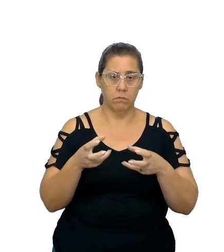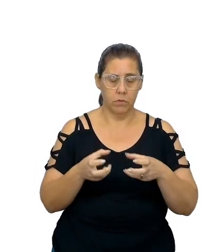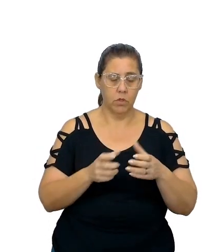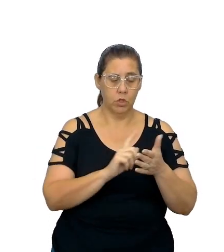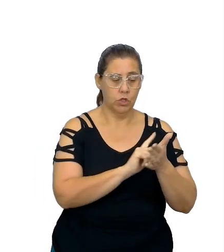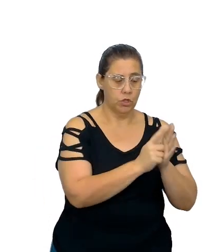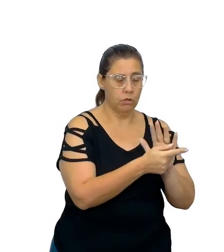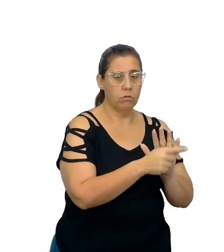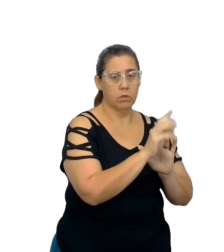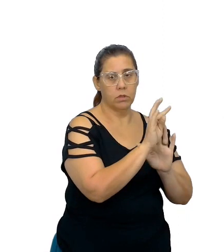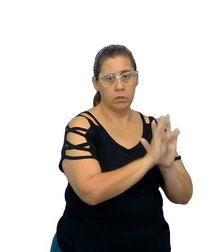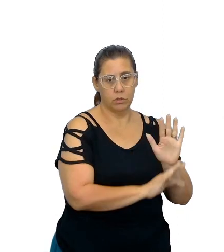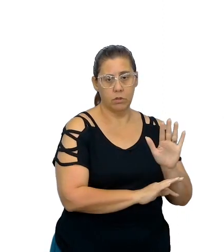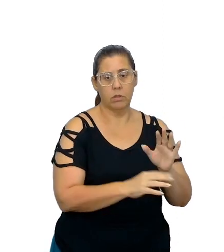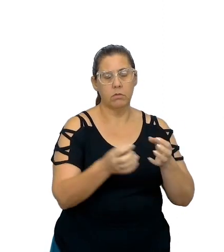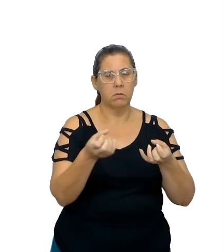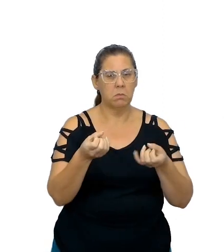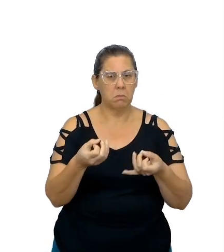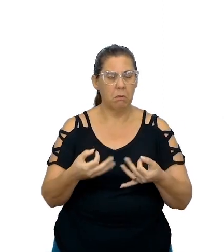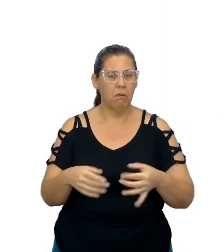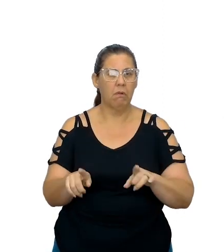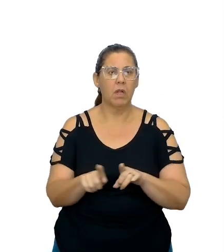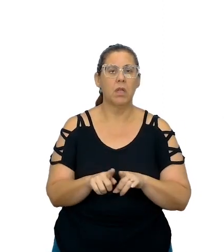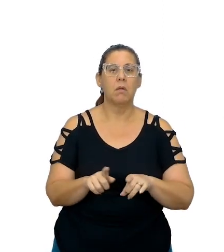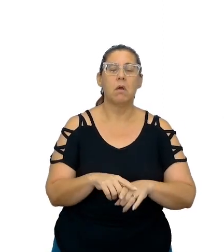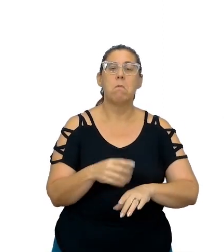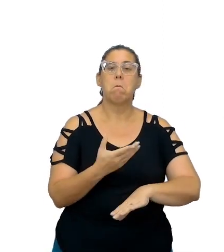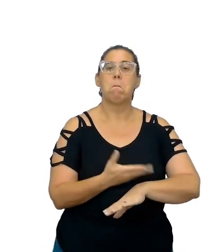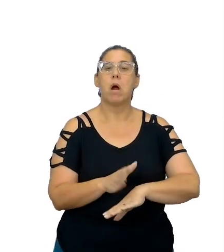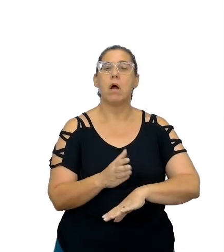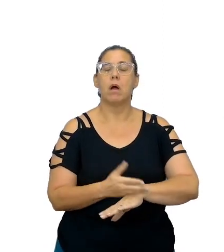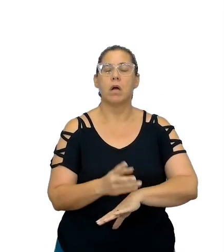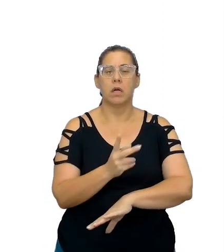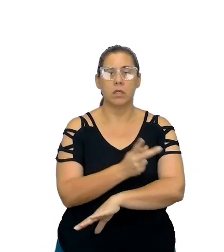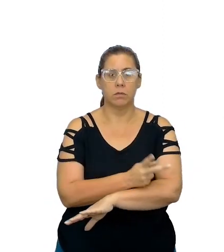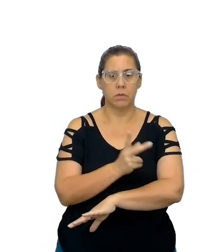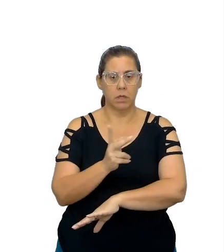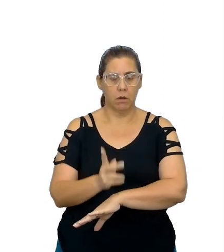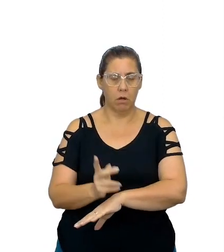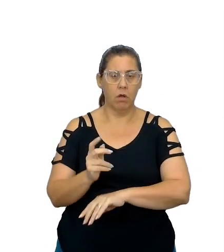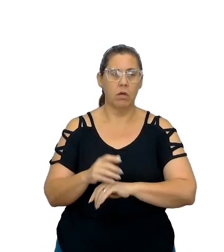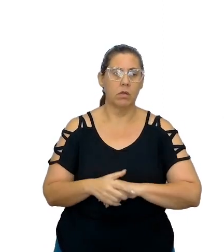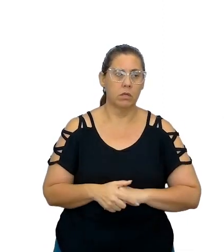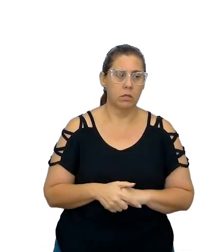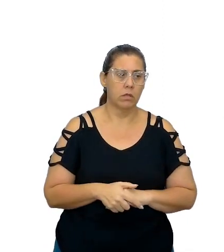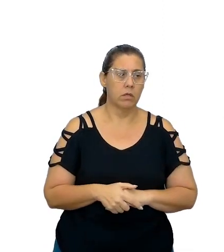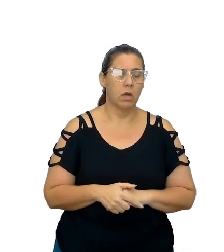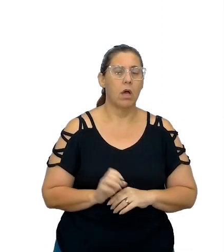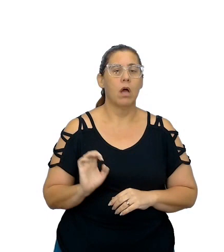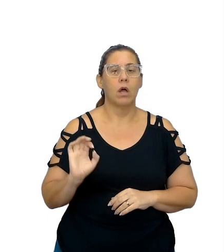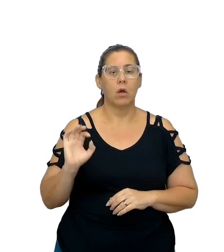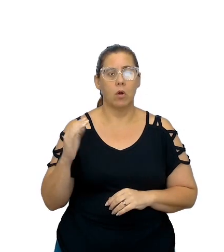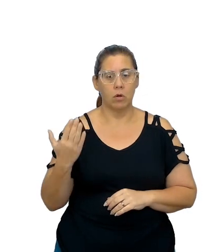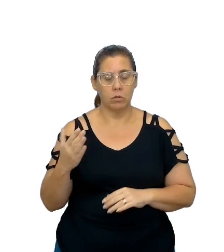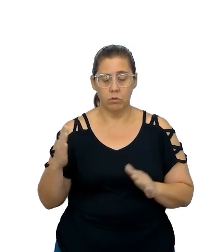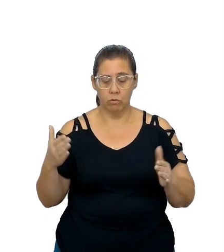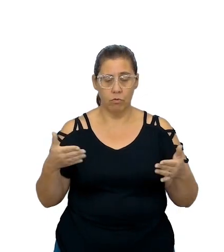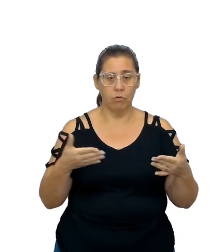gêneros textuais, vamos falar um pouquinho de práticas pedagógicas, né? Essas práticas pedagógicas ocorrem com foco